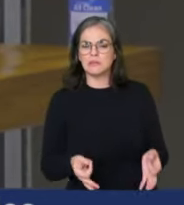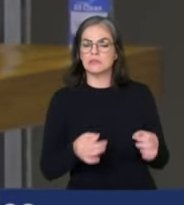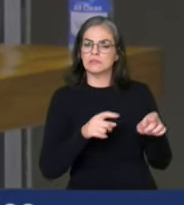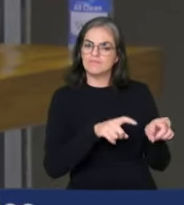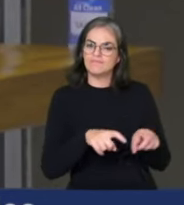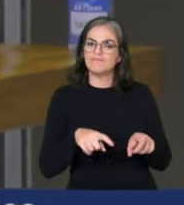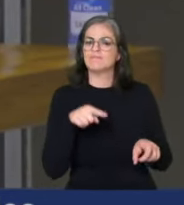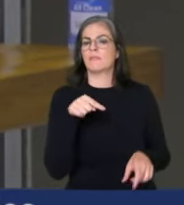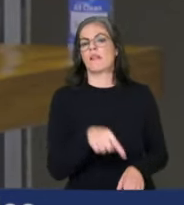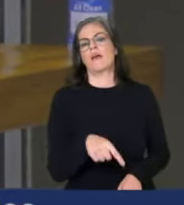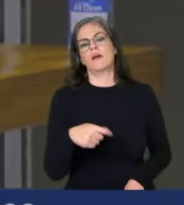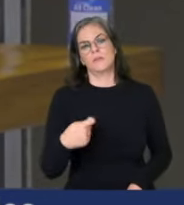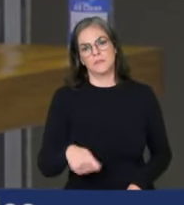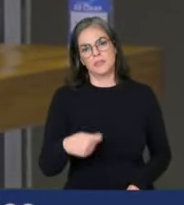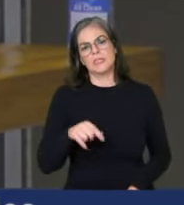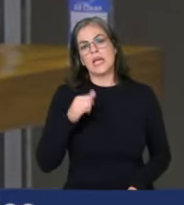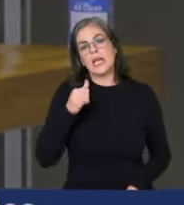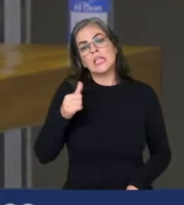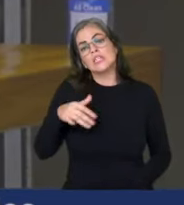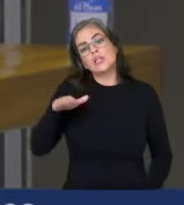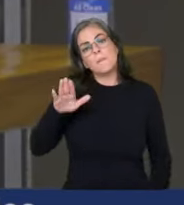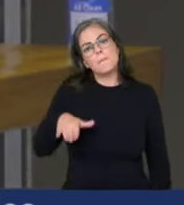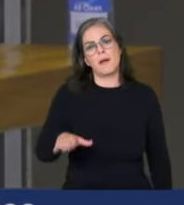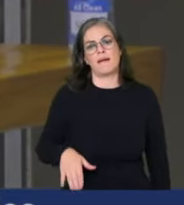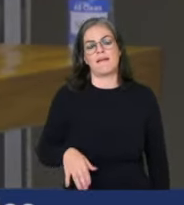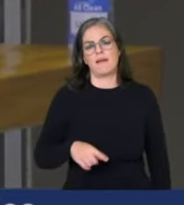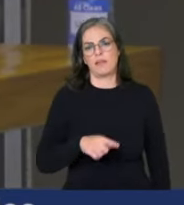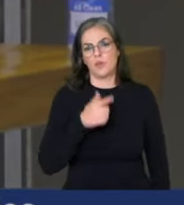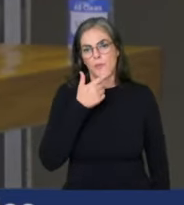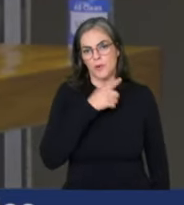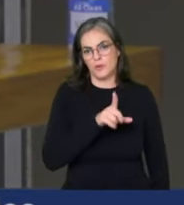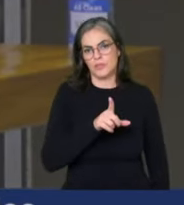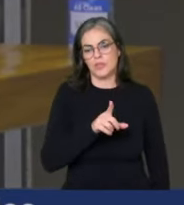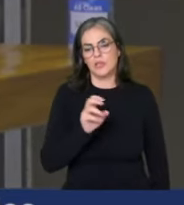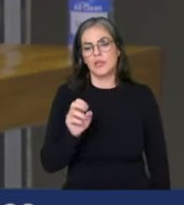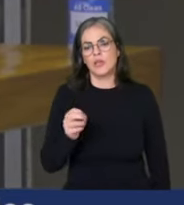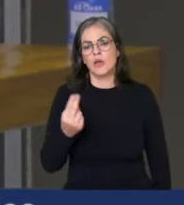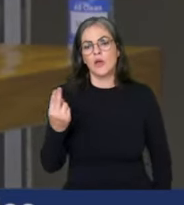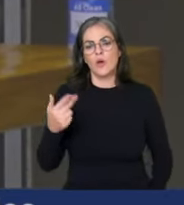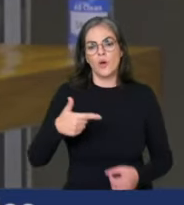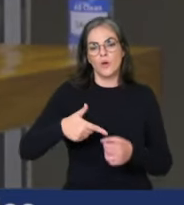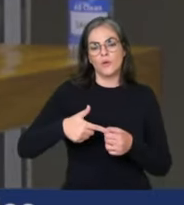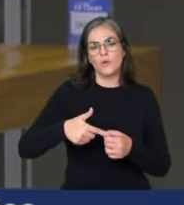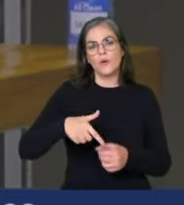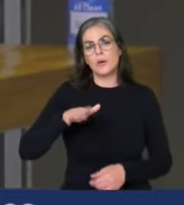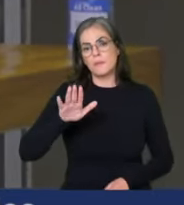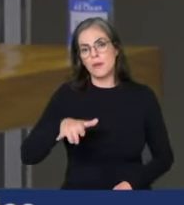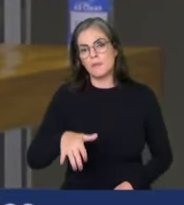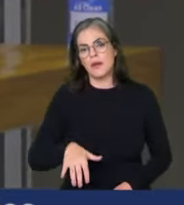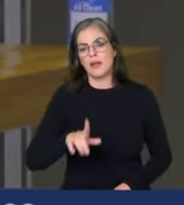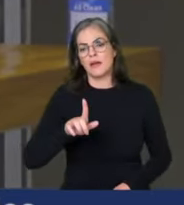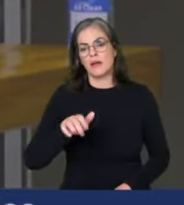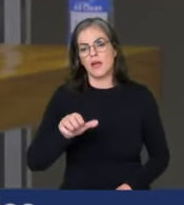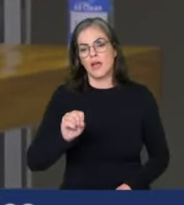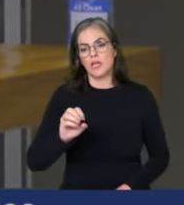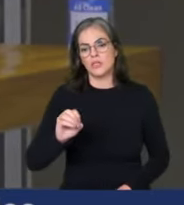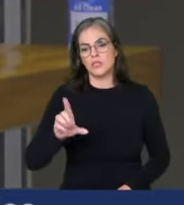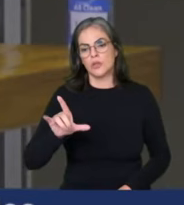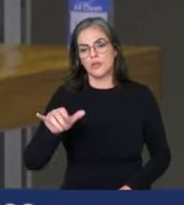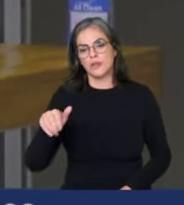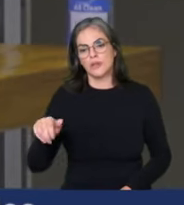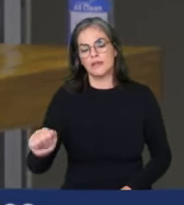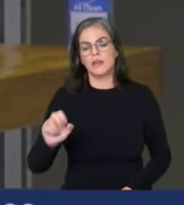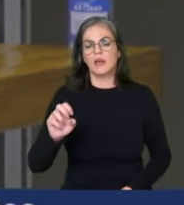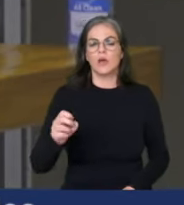energia num preço acessível. Precisam do diesel ou da gasolina num preço acessível para poder rodar também a sua